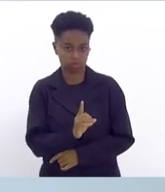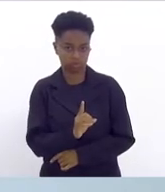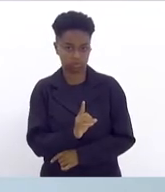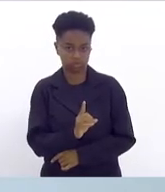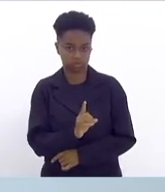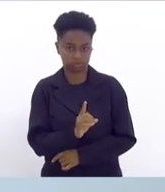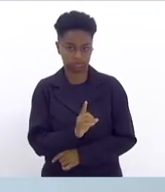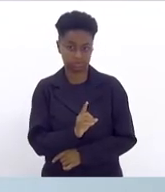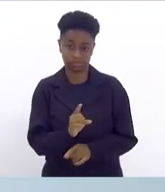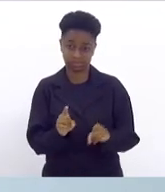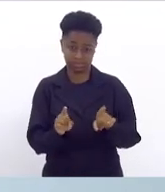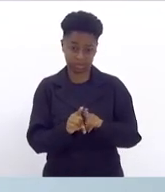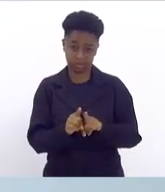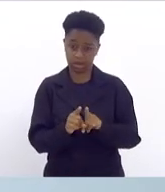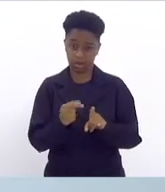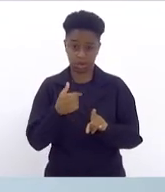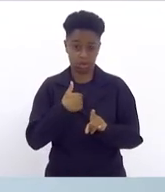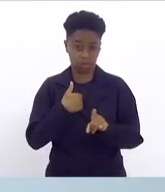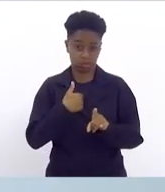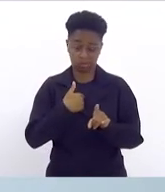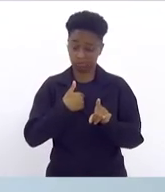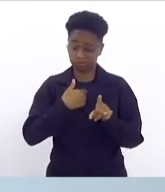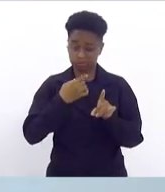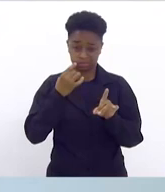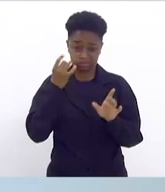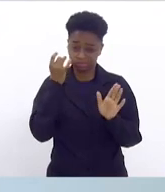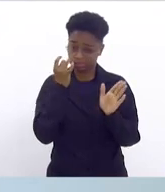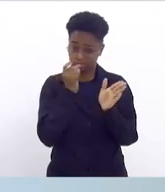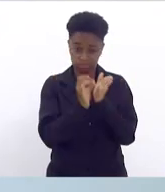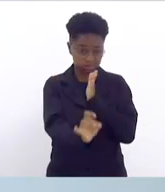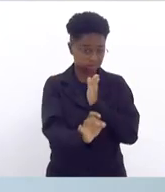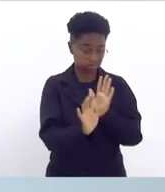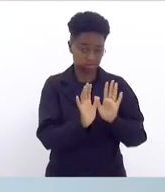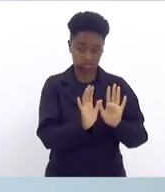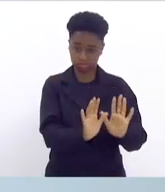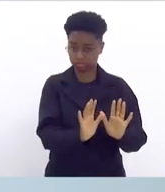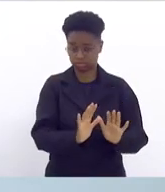eu repilo violentamente,